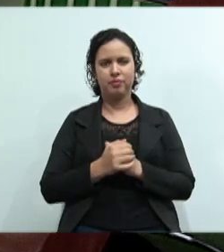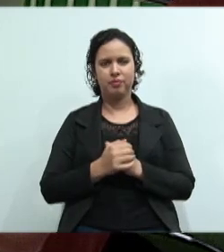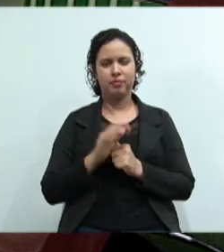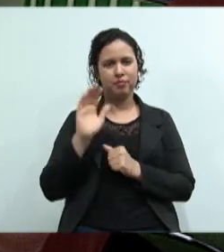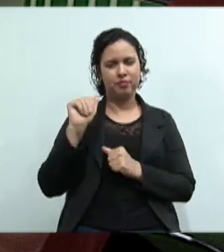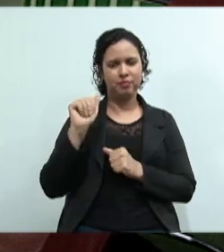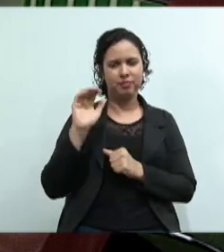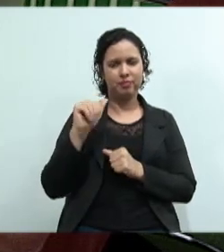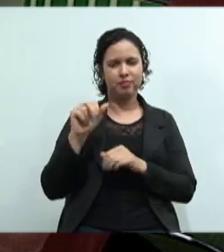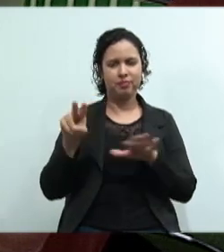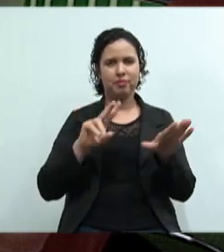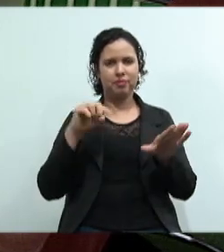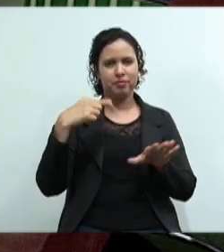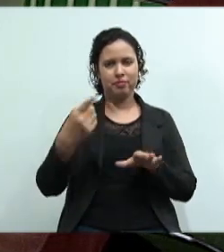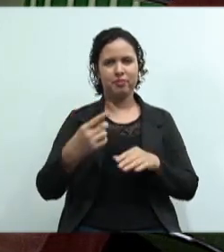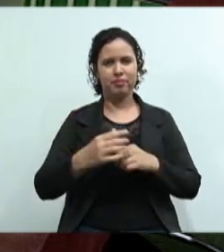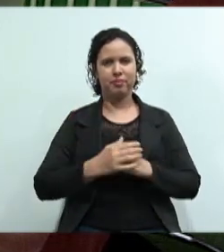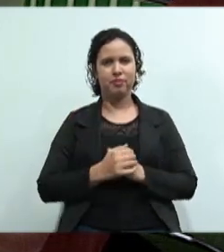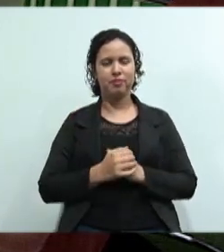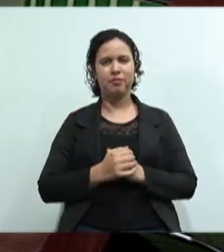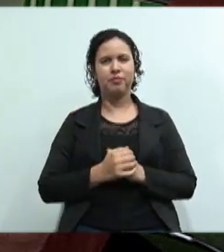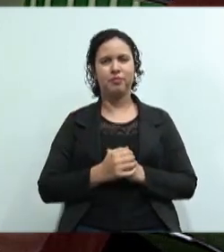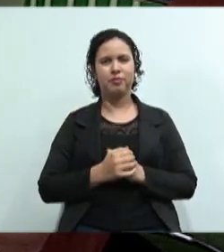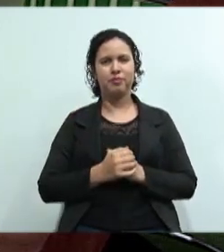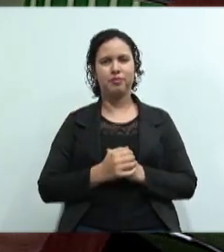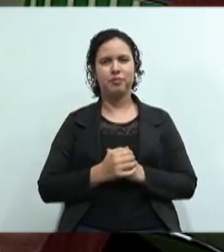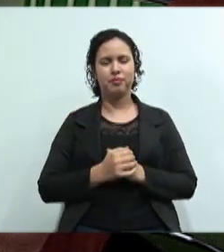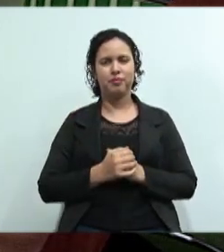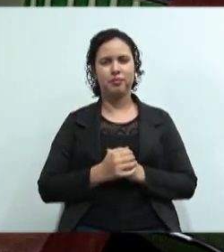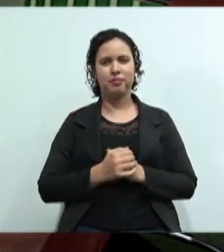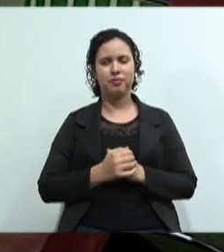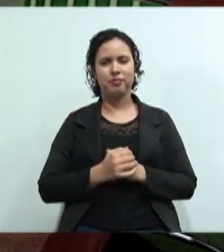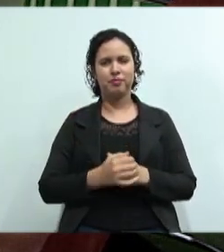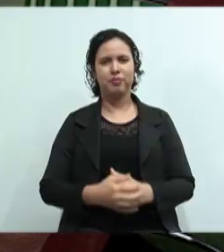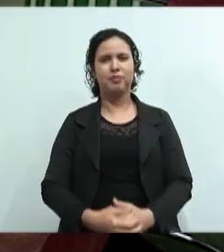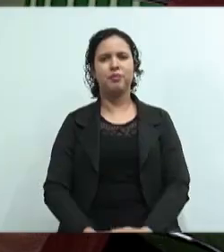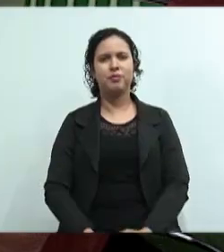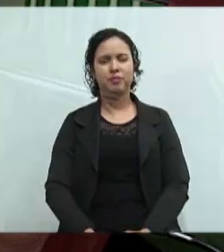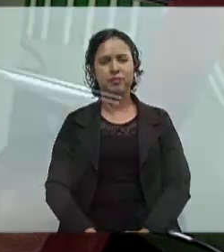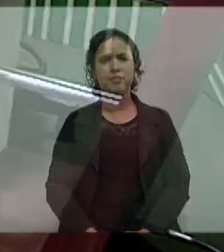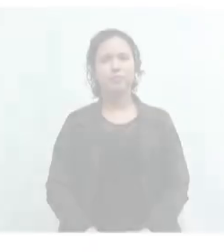Aguardamos vocês na próxima aula. Até mais, alunos. Até a próxima.